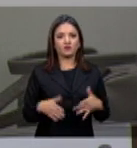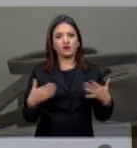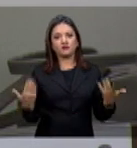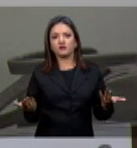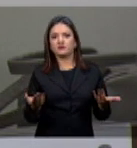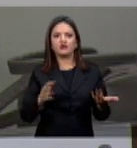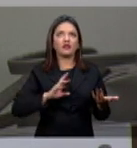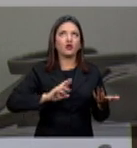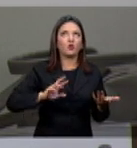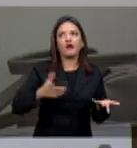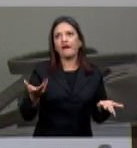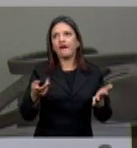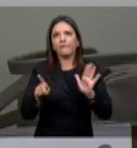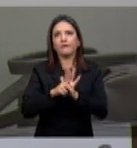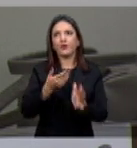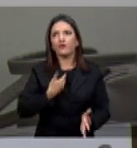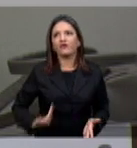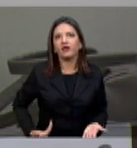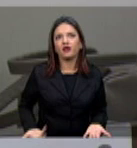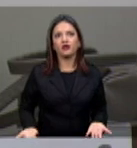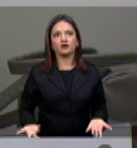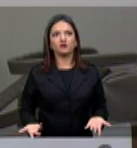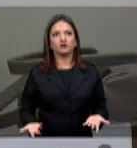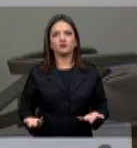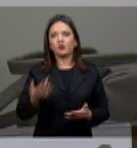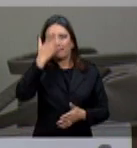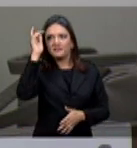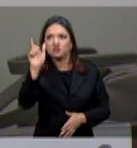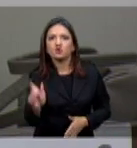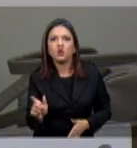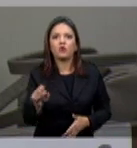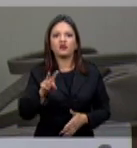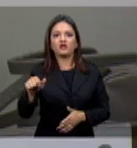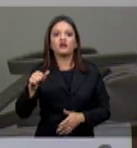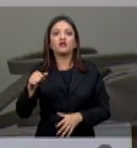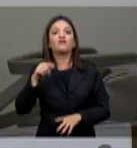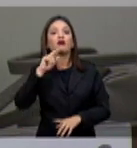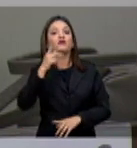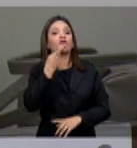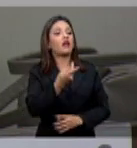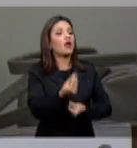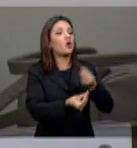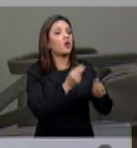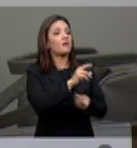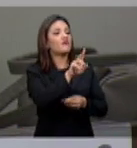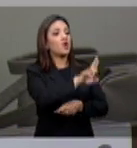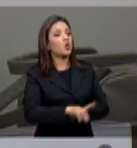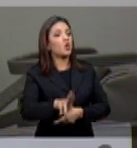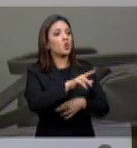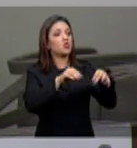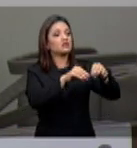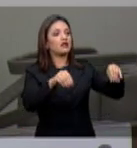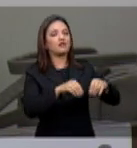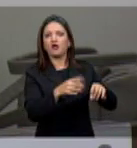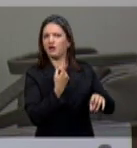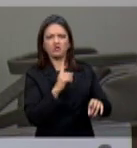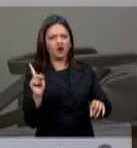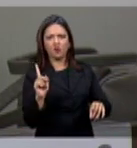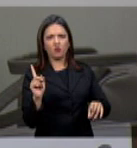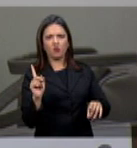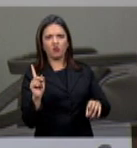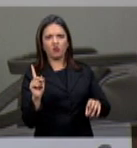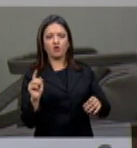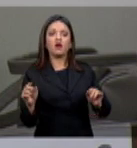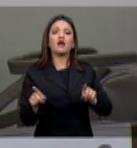tal, governante X, governante tal, que vai ditar os modos de exercer esse usufruto para nós, povos indígenas.